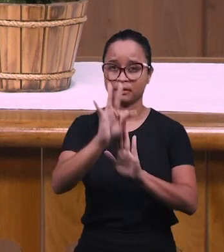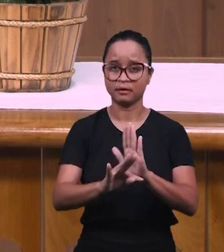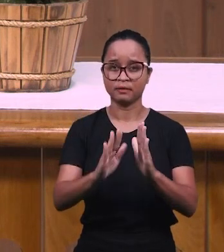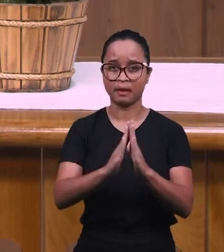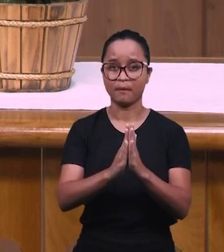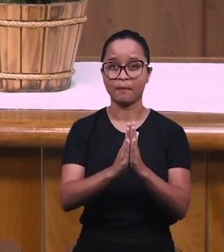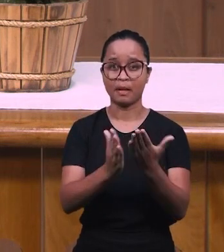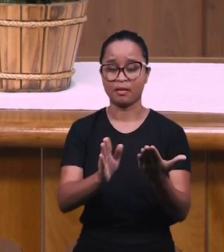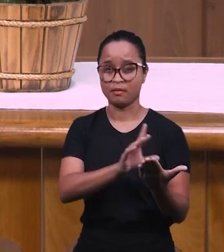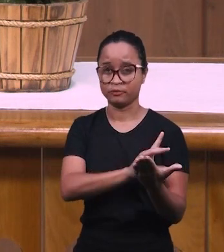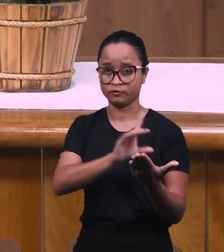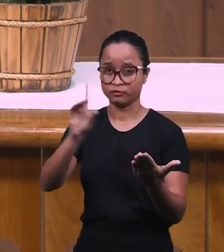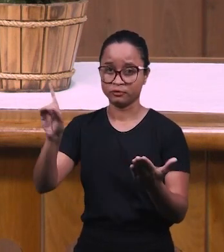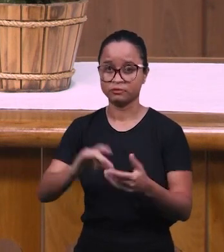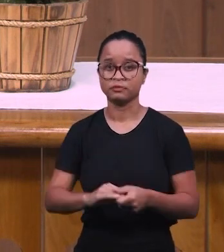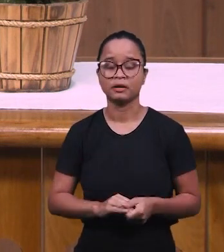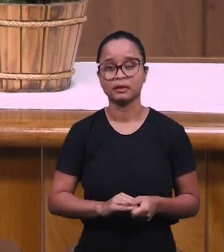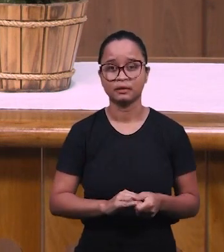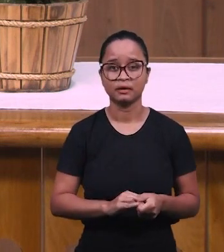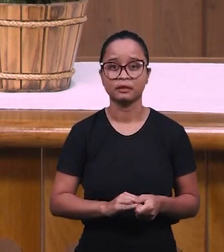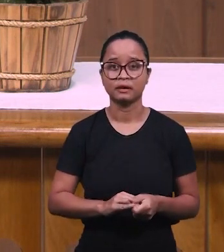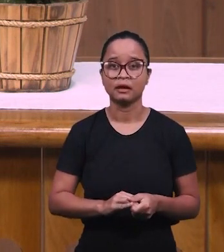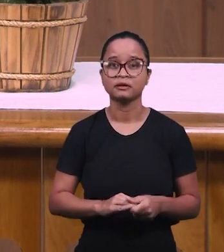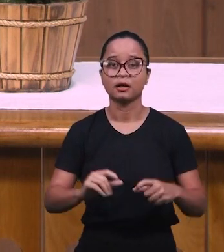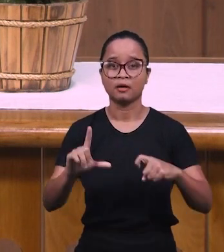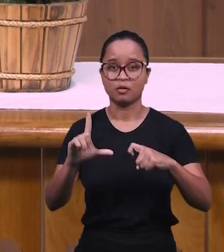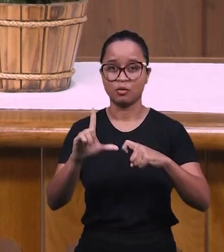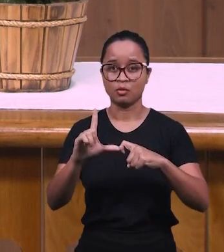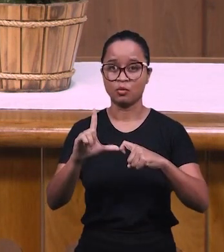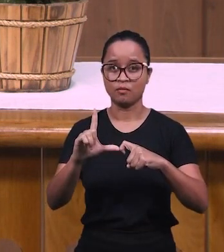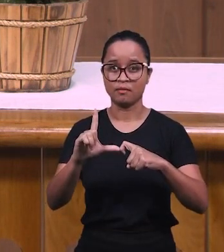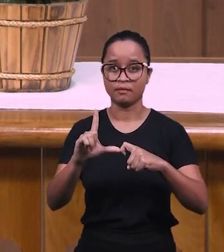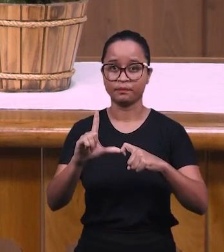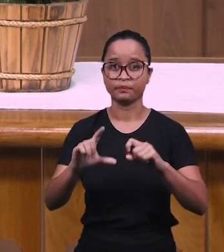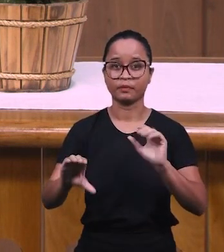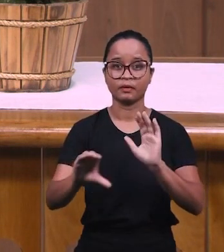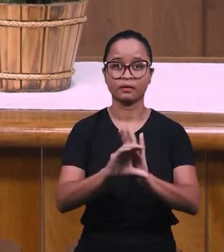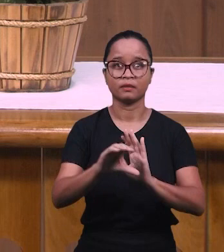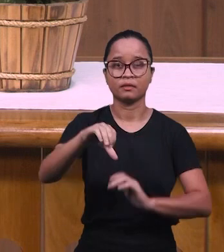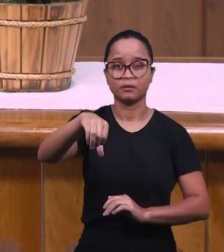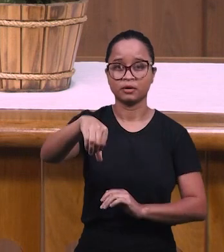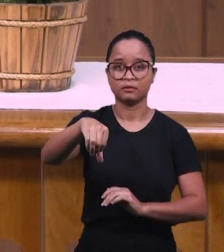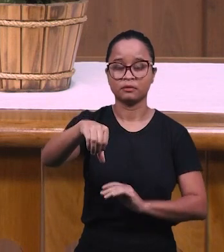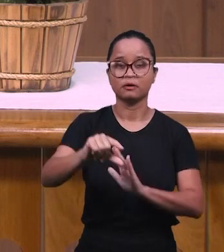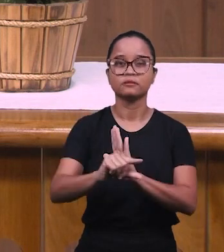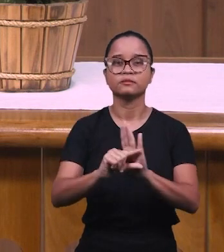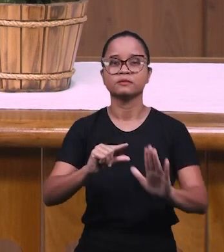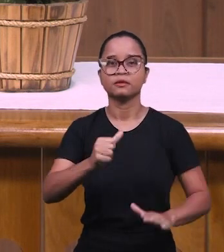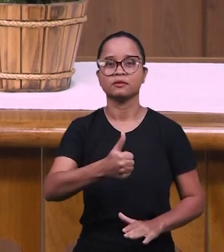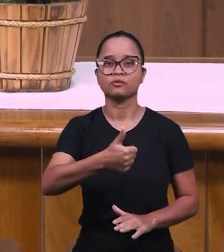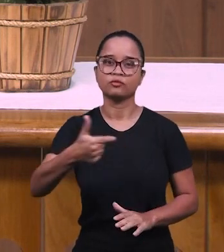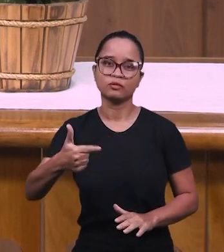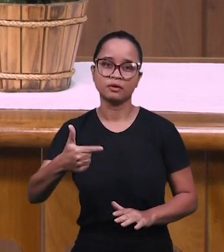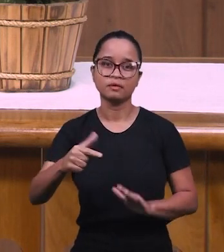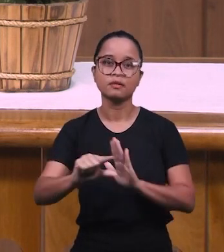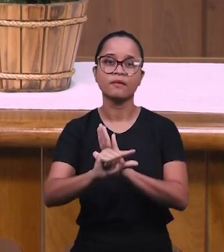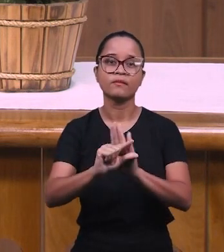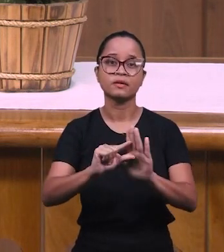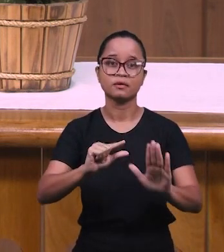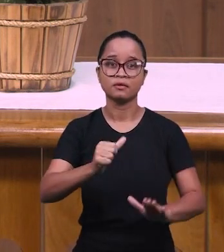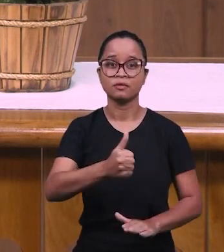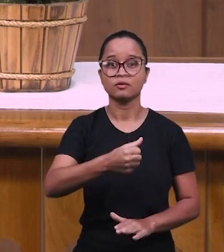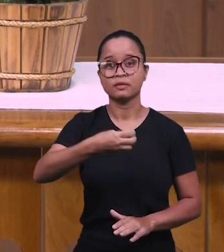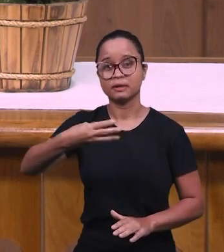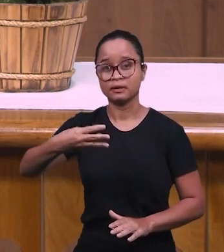Senhor, que está no Evangelho escrito por Lucas, no capítulo 9. Nós vamos ler o versículo 12, o